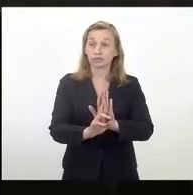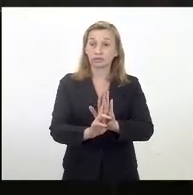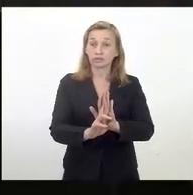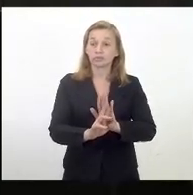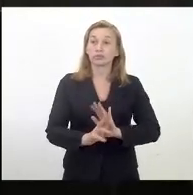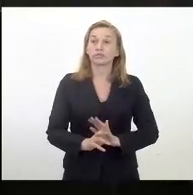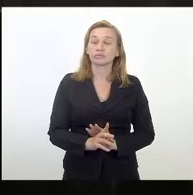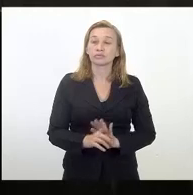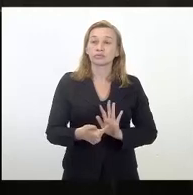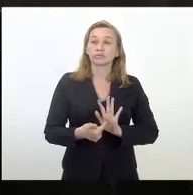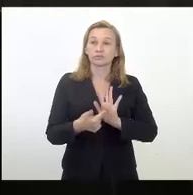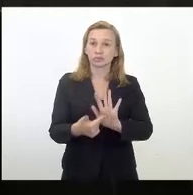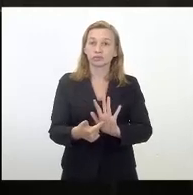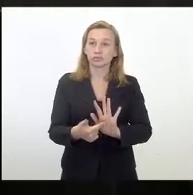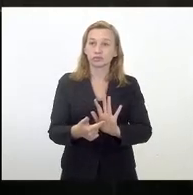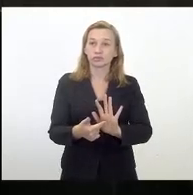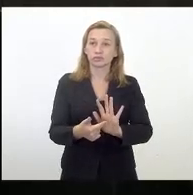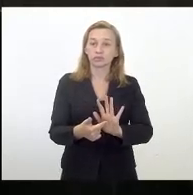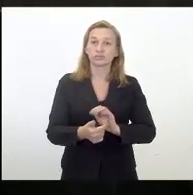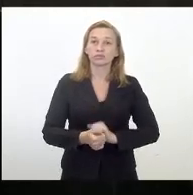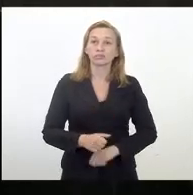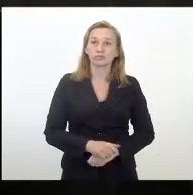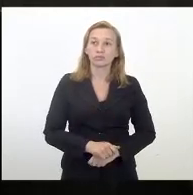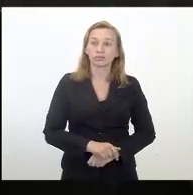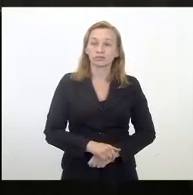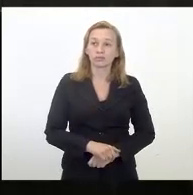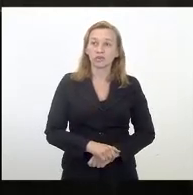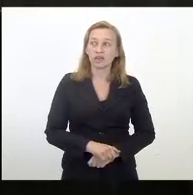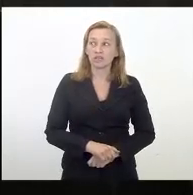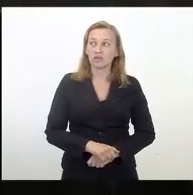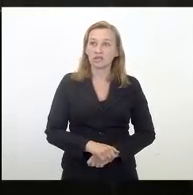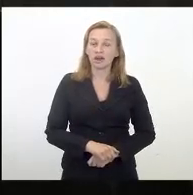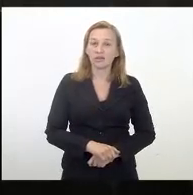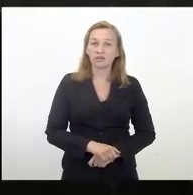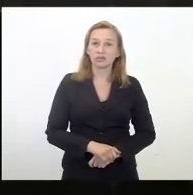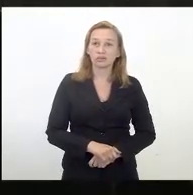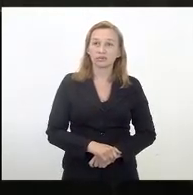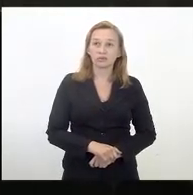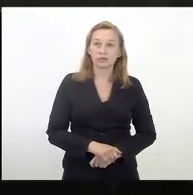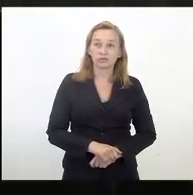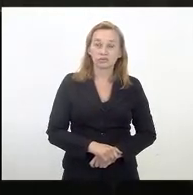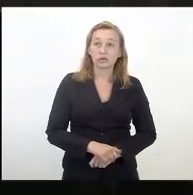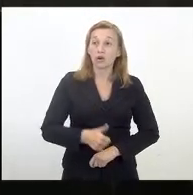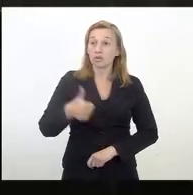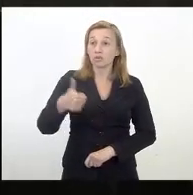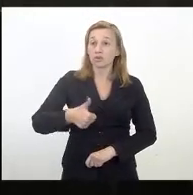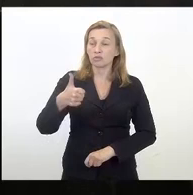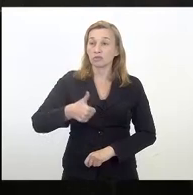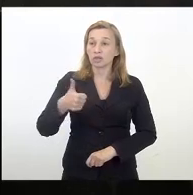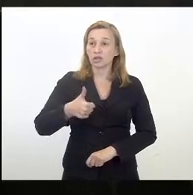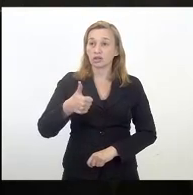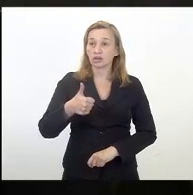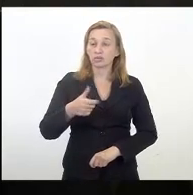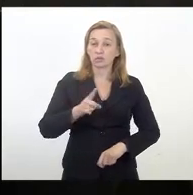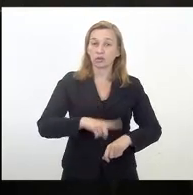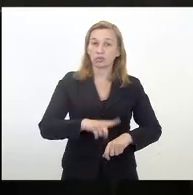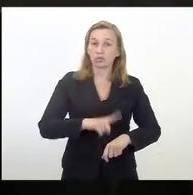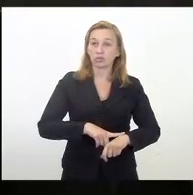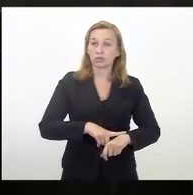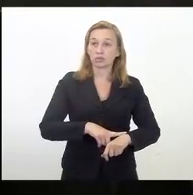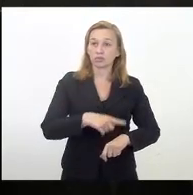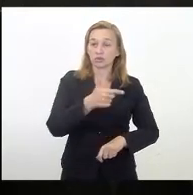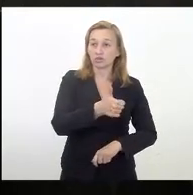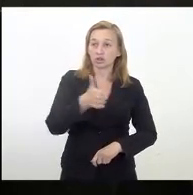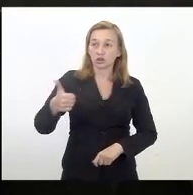e os demonstrativos de receita e despesa do primeiro semestre de 2021